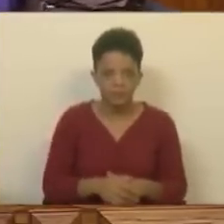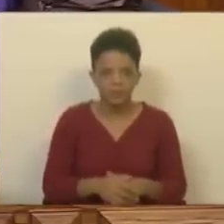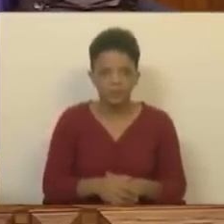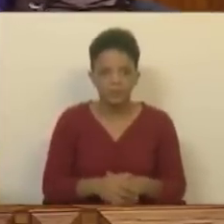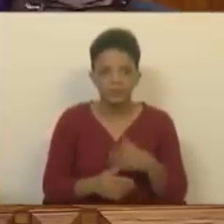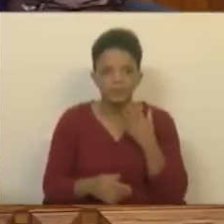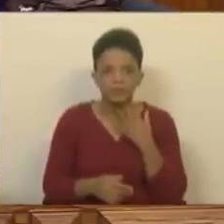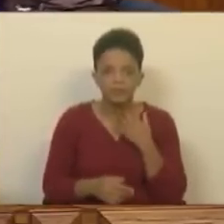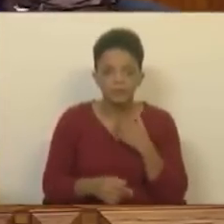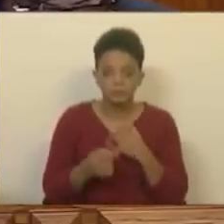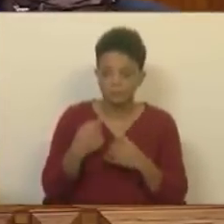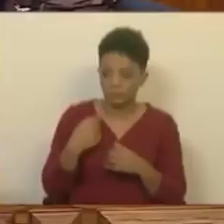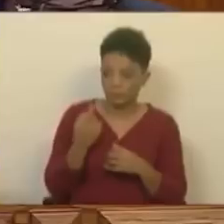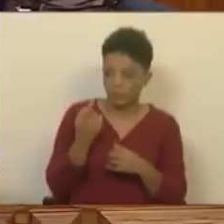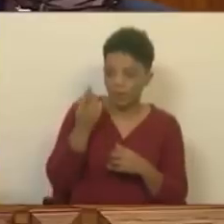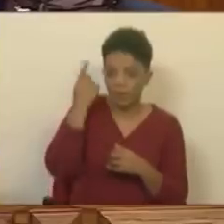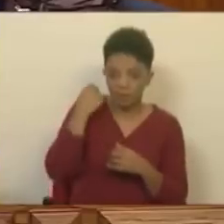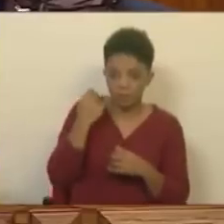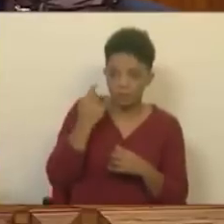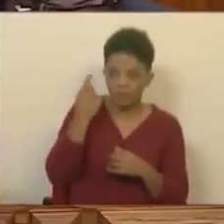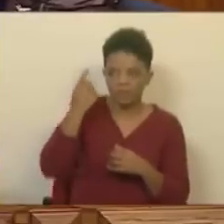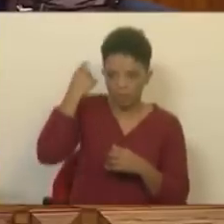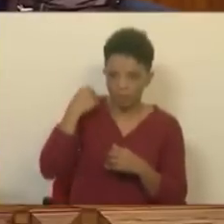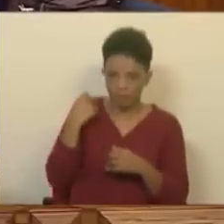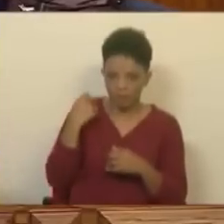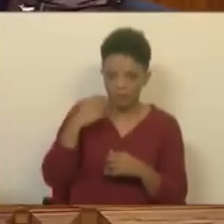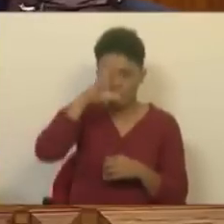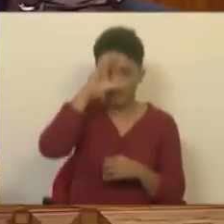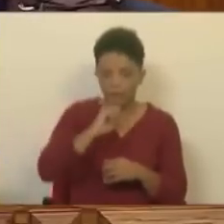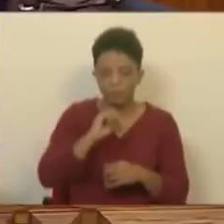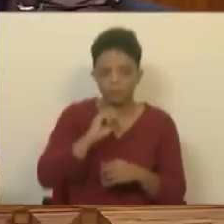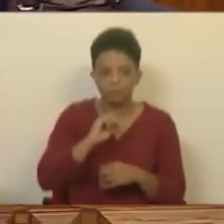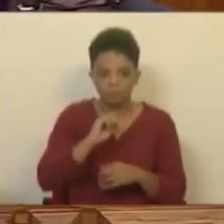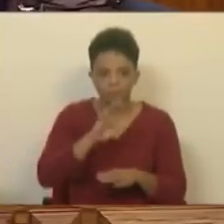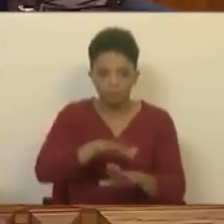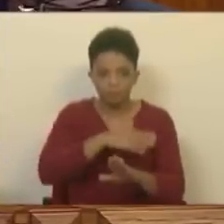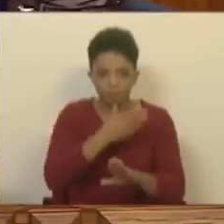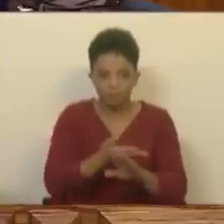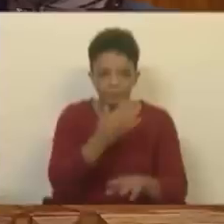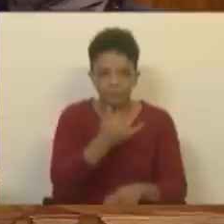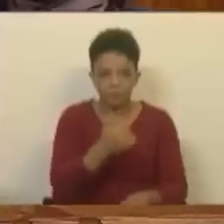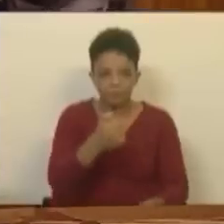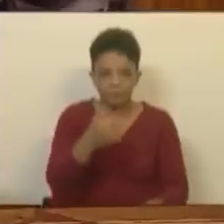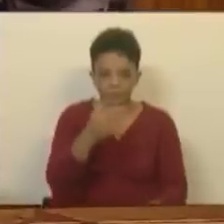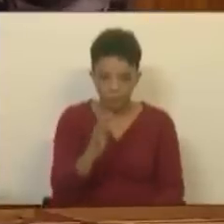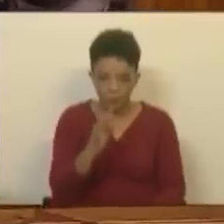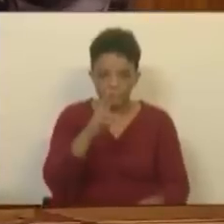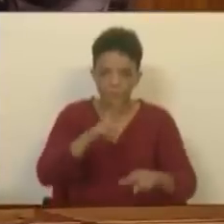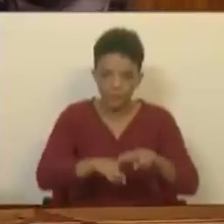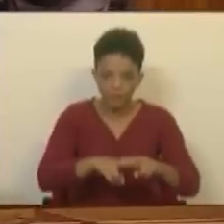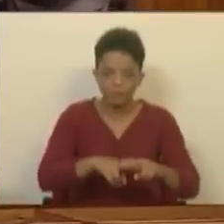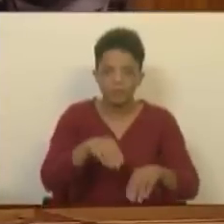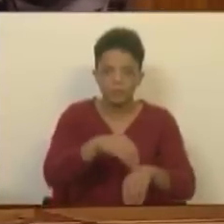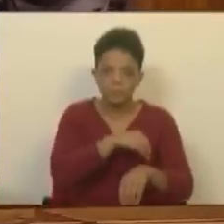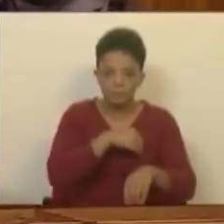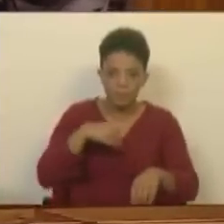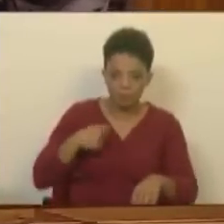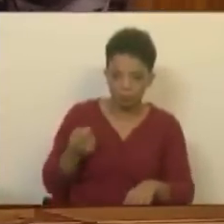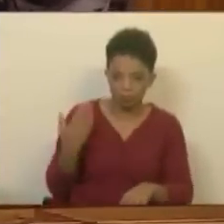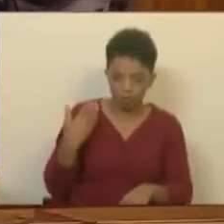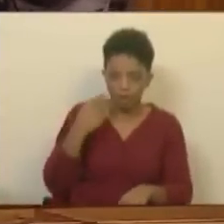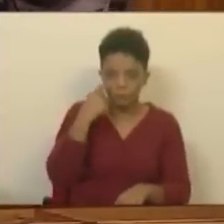E ontem antes de ontem o governo terminou mesmo fazendo 254 vagas médicos